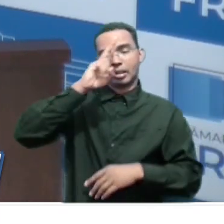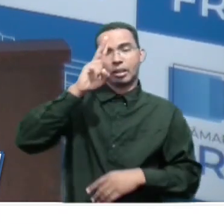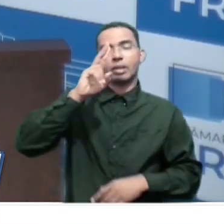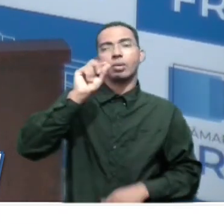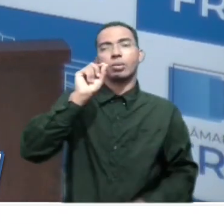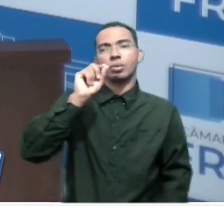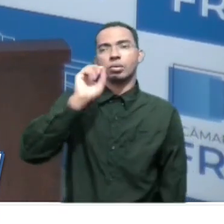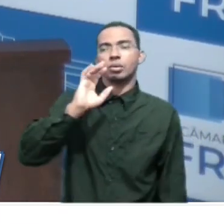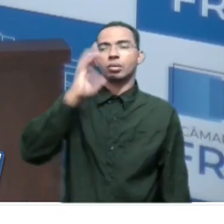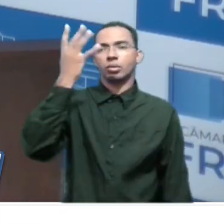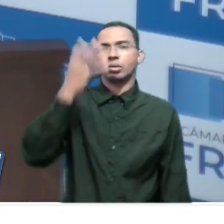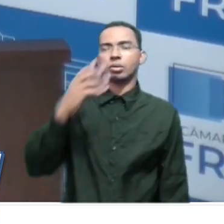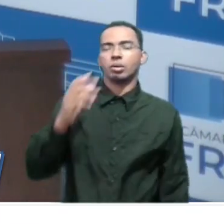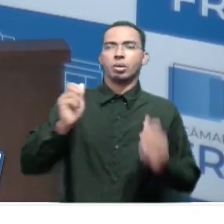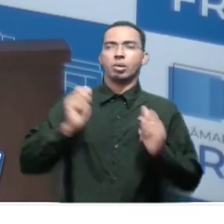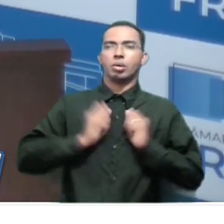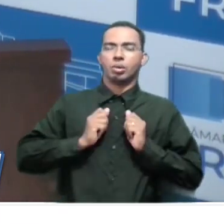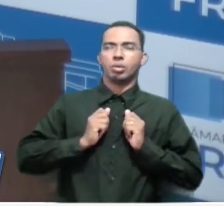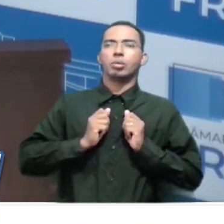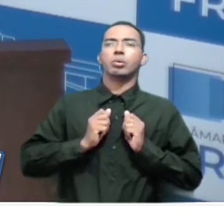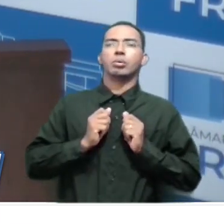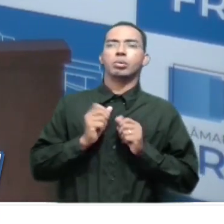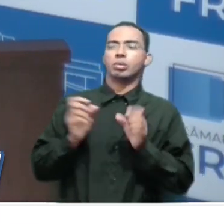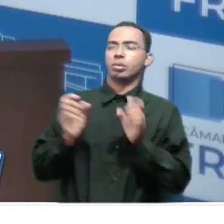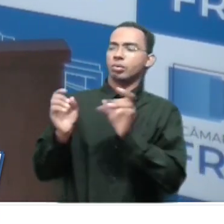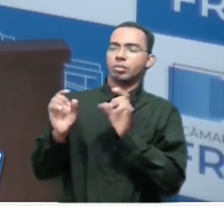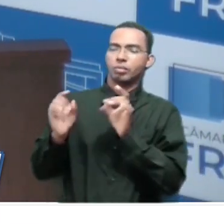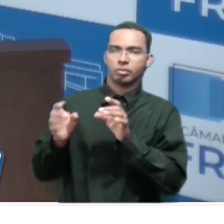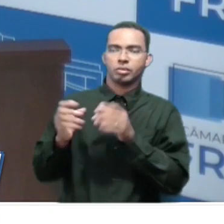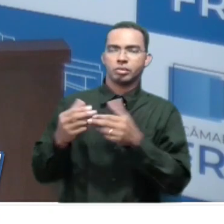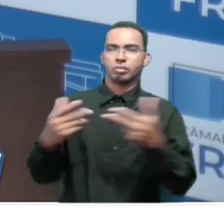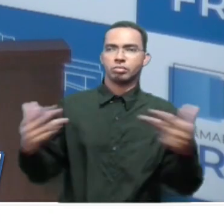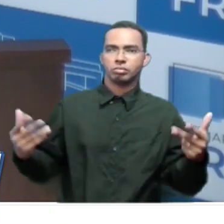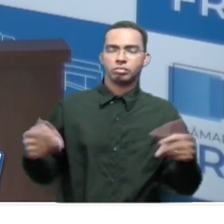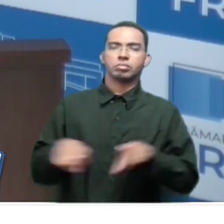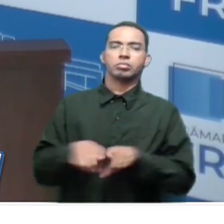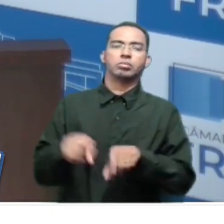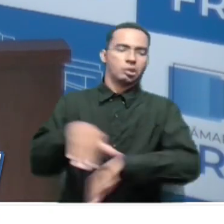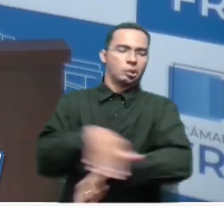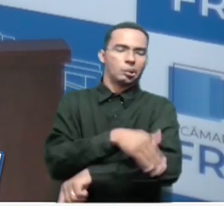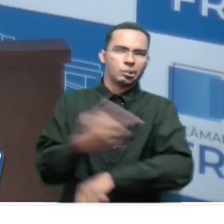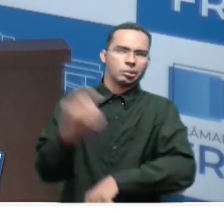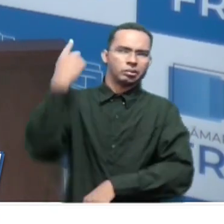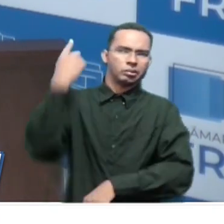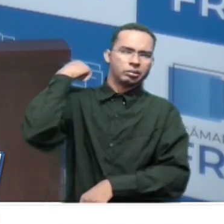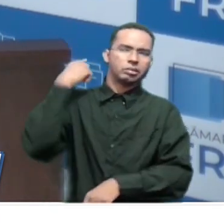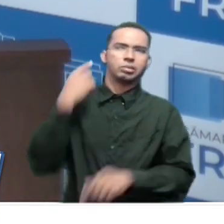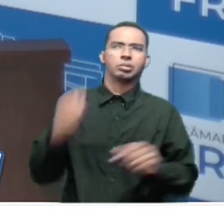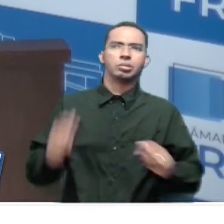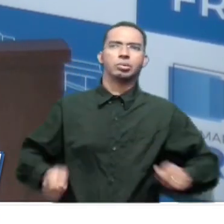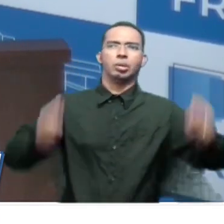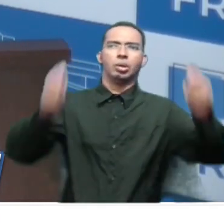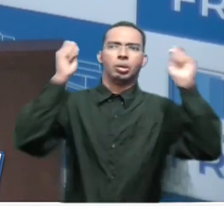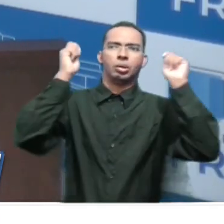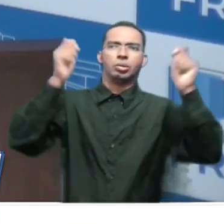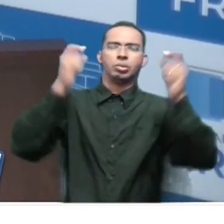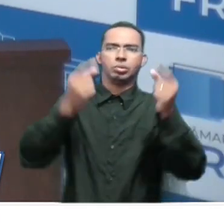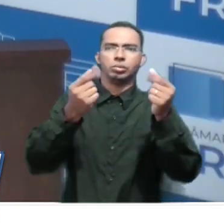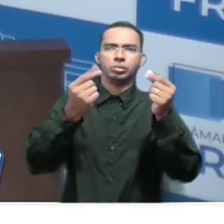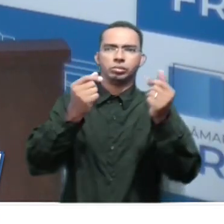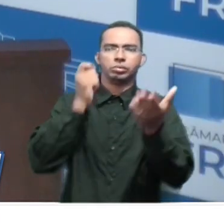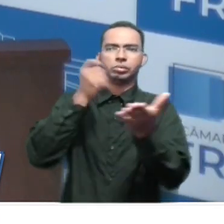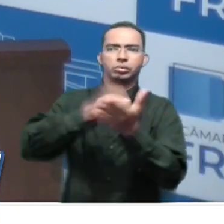um aposentado ambulante, a estudantes há tempos atrás que protestavam contra o preço da passagem